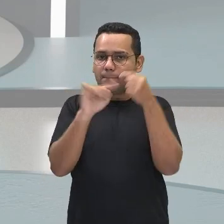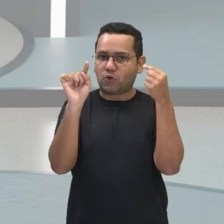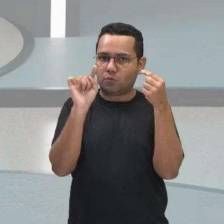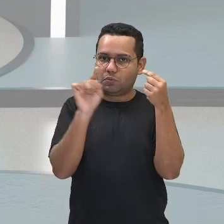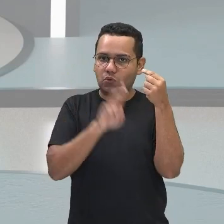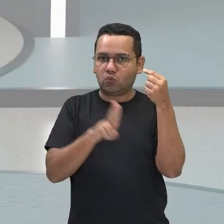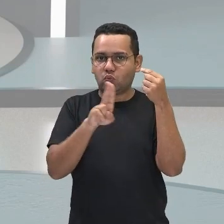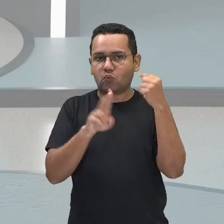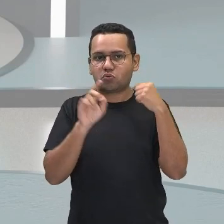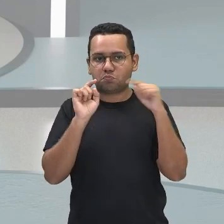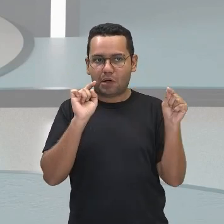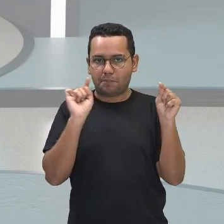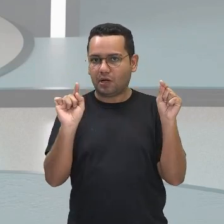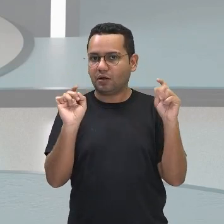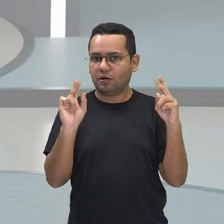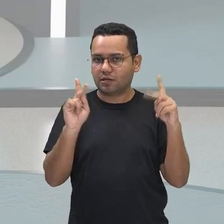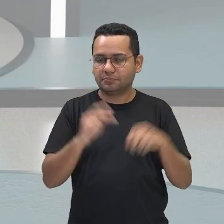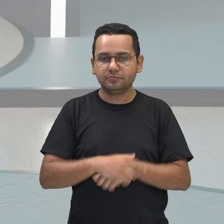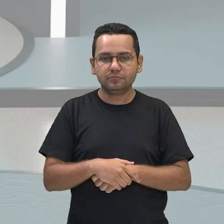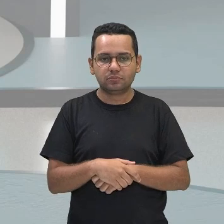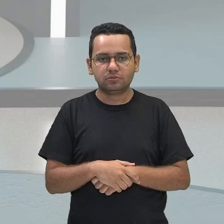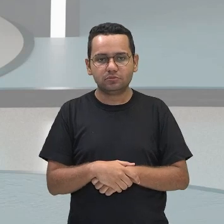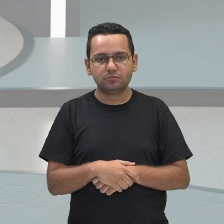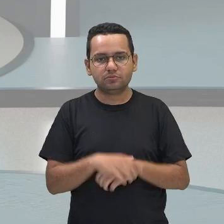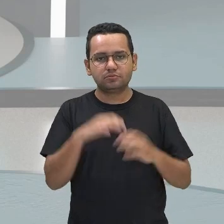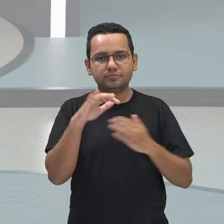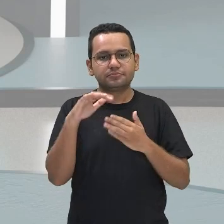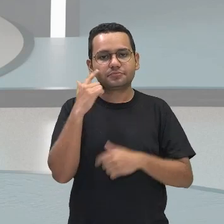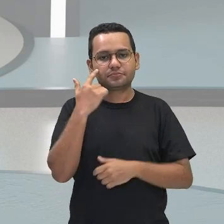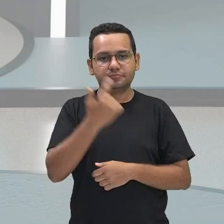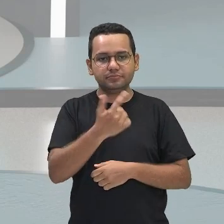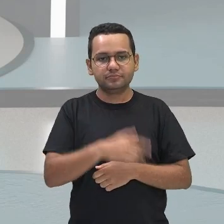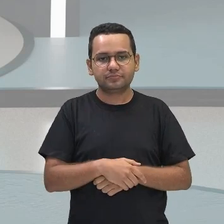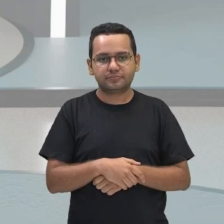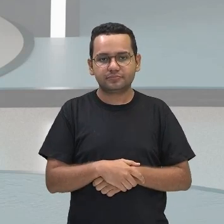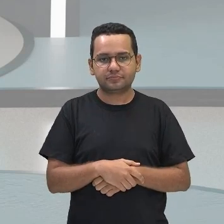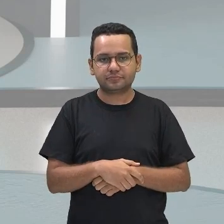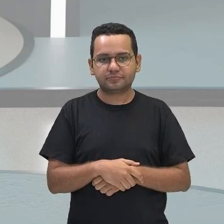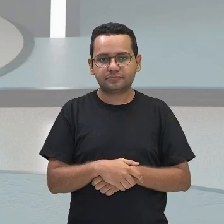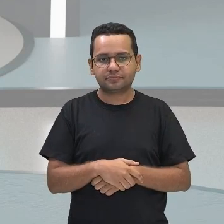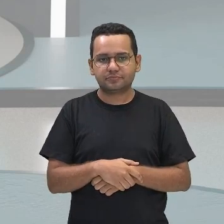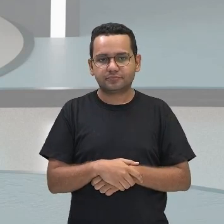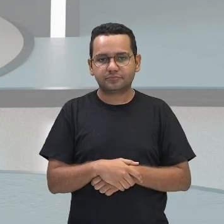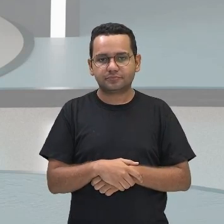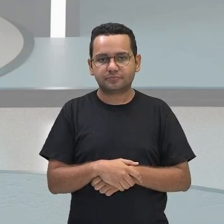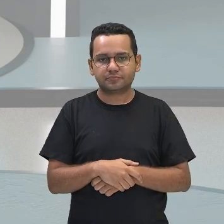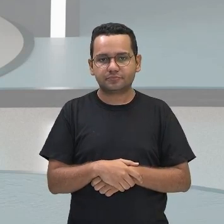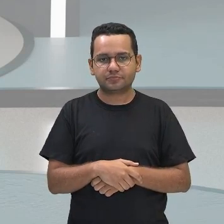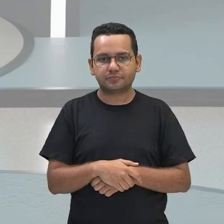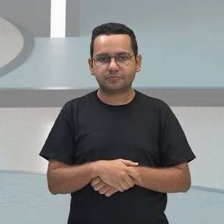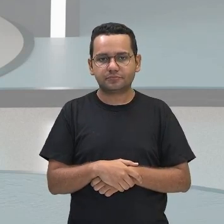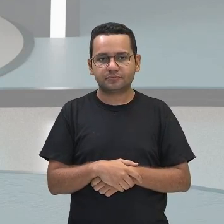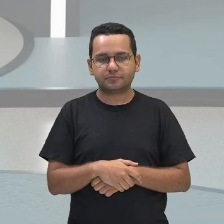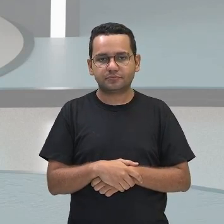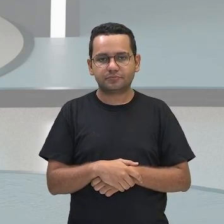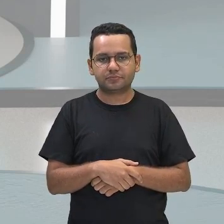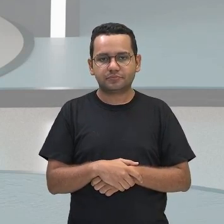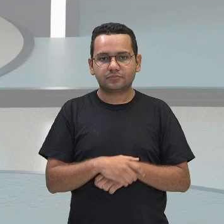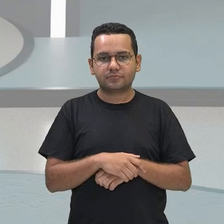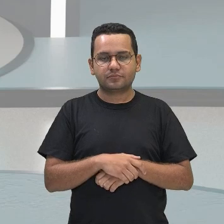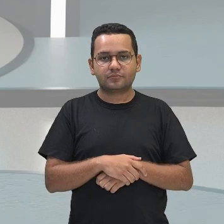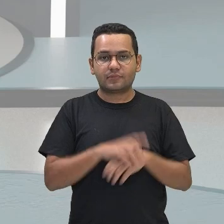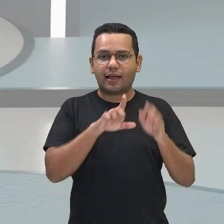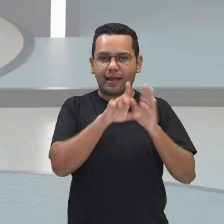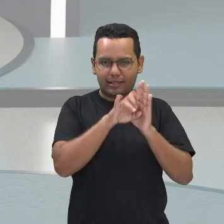da nossa aula. E aí nós temos aí o Código Brasileiro Antidoping, ele diz o seguinte, né? Tá aí, ó, o que diz a